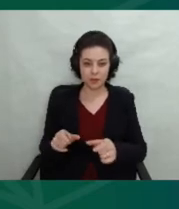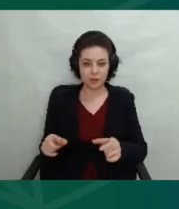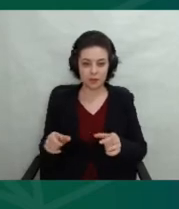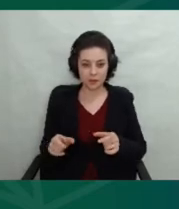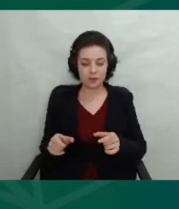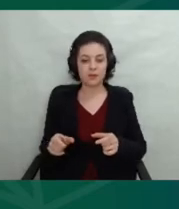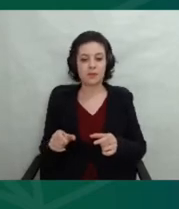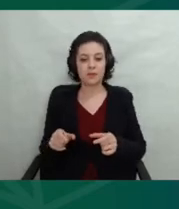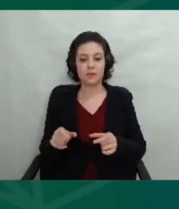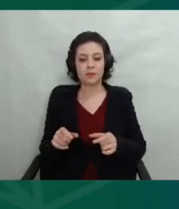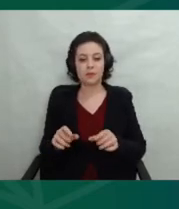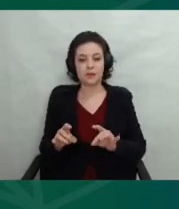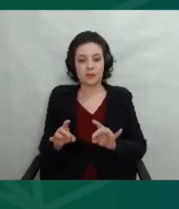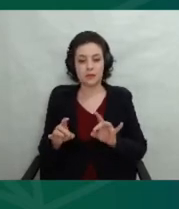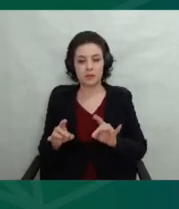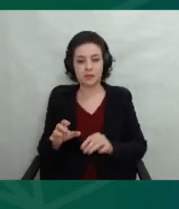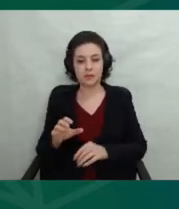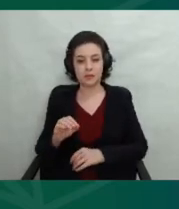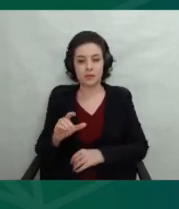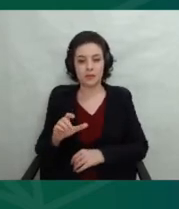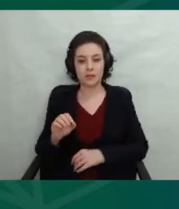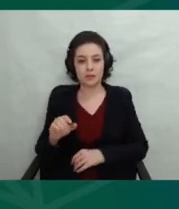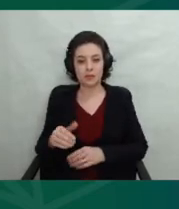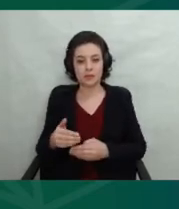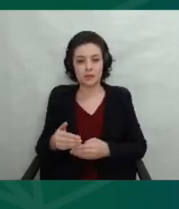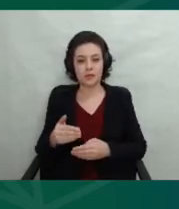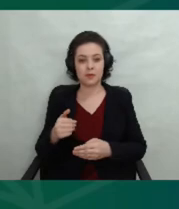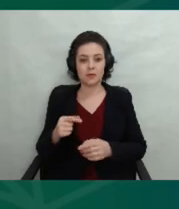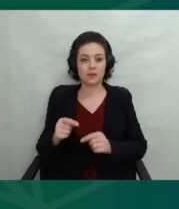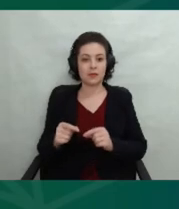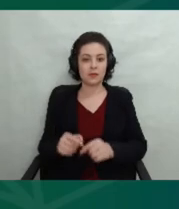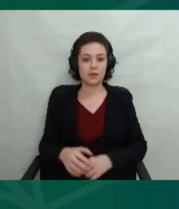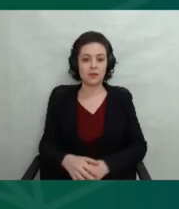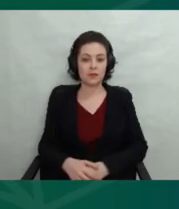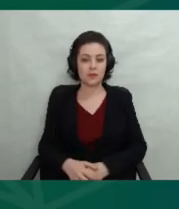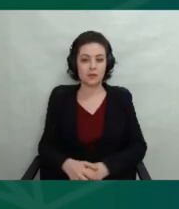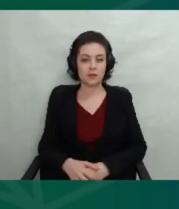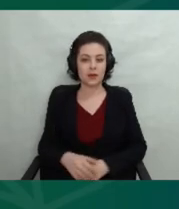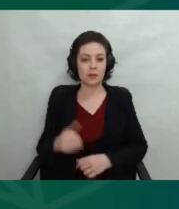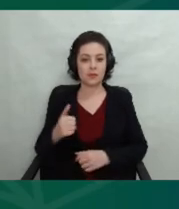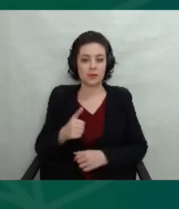especialmente no cólon, antes de acontecer o fígado. Próximo.